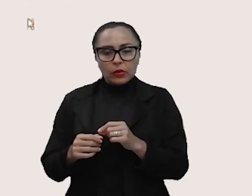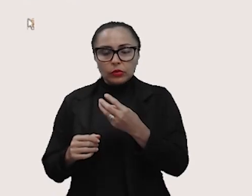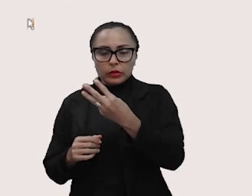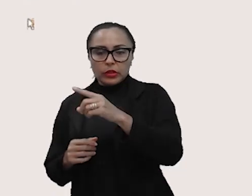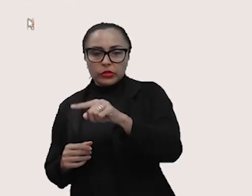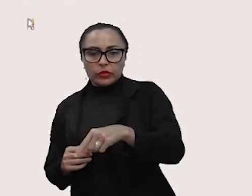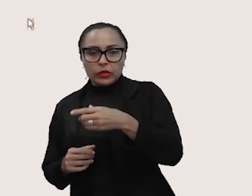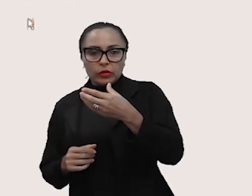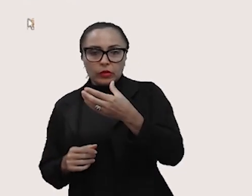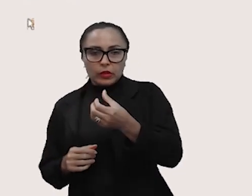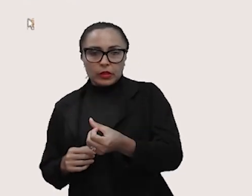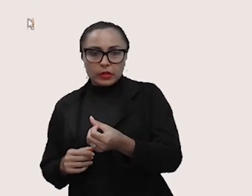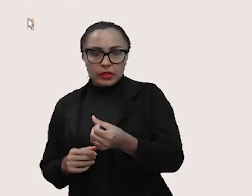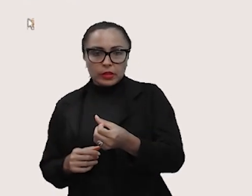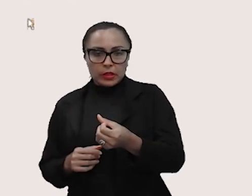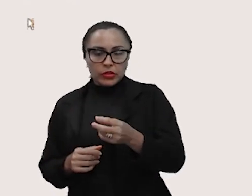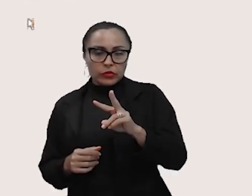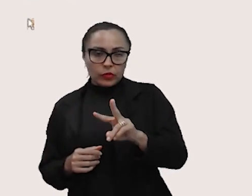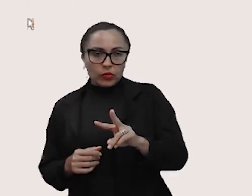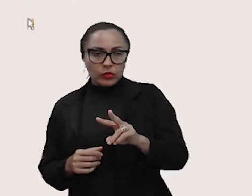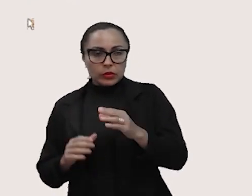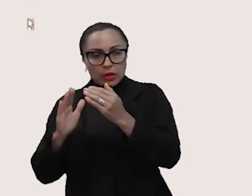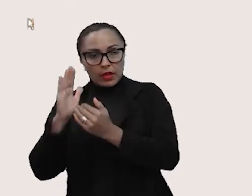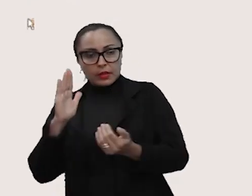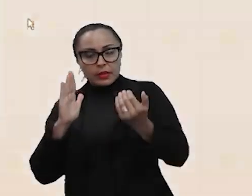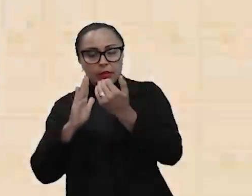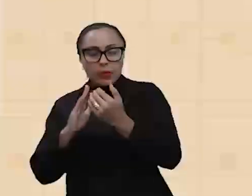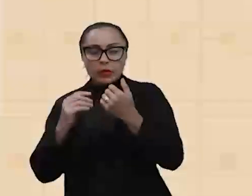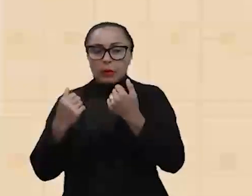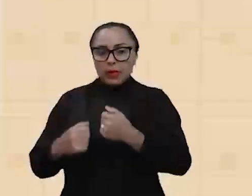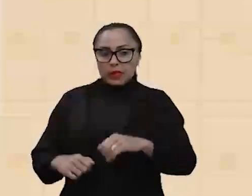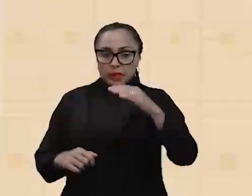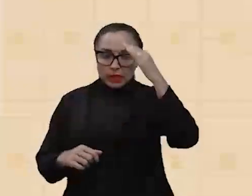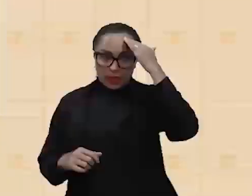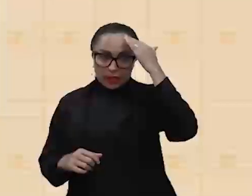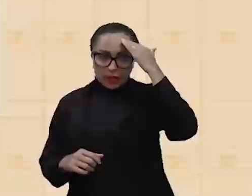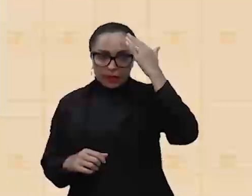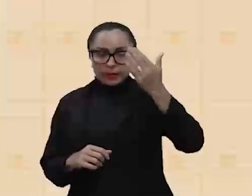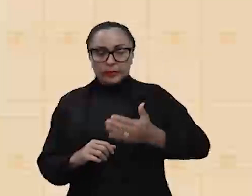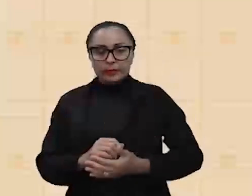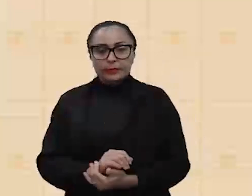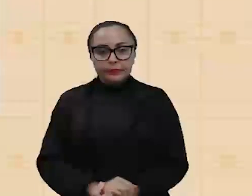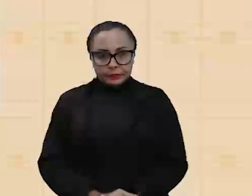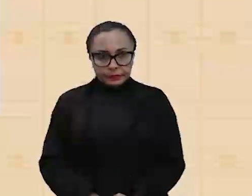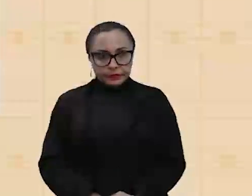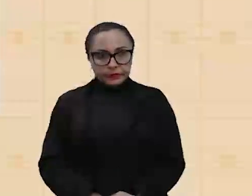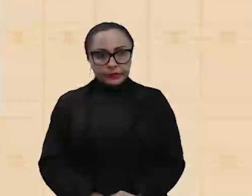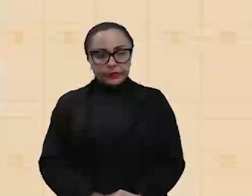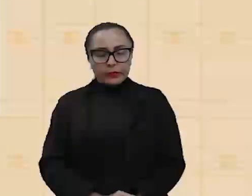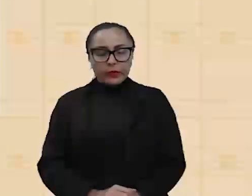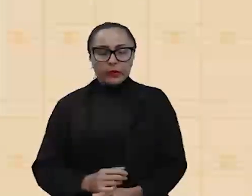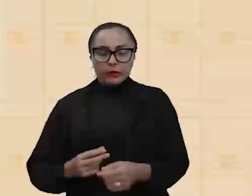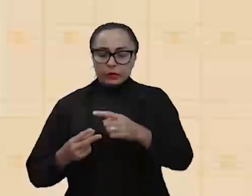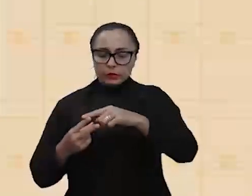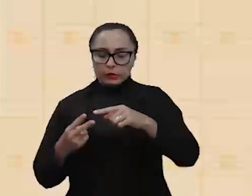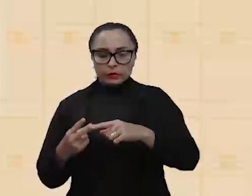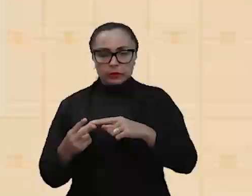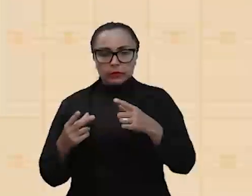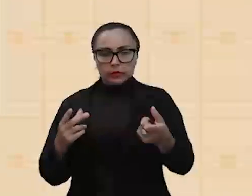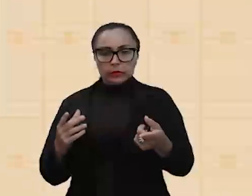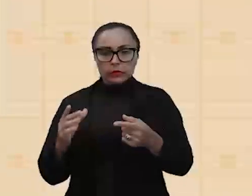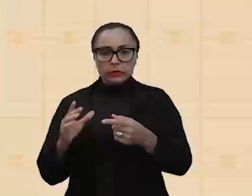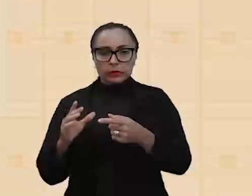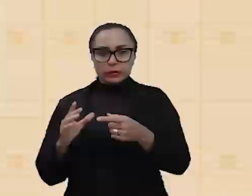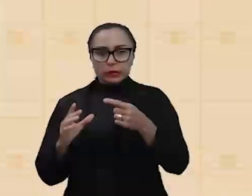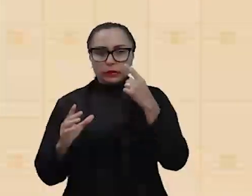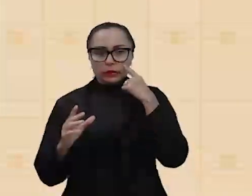acenda. Para isso, é importante a gente entender que ao colocar duas pilhas em série, feita aquelas